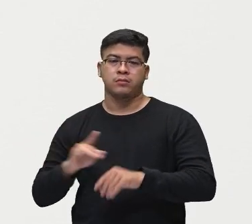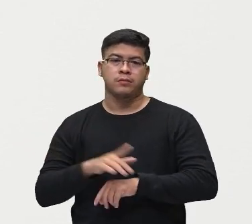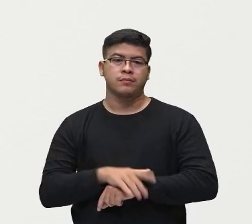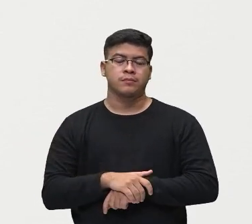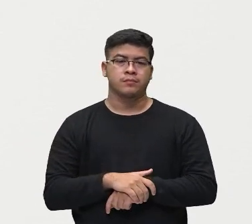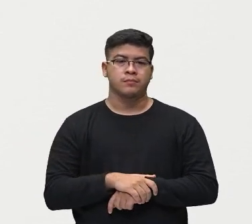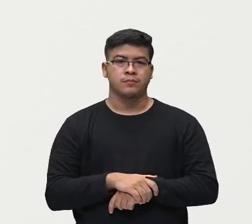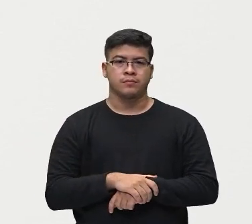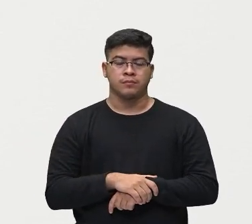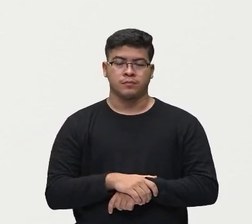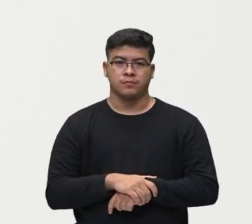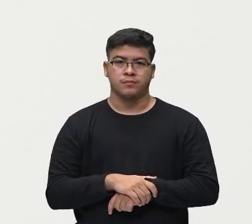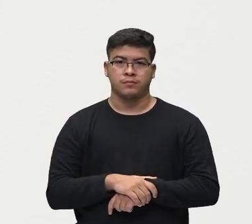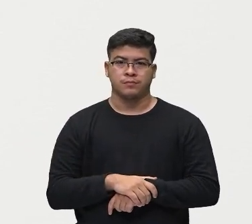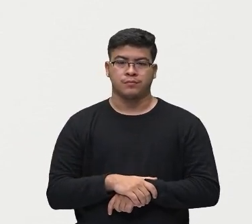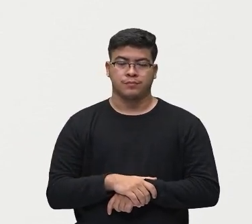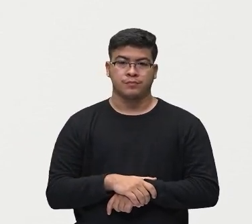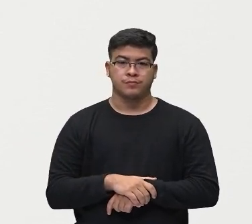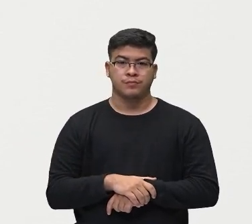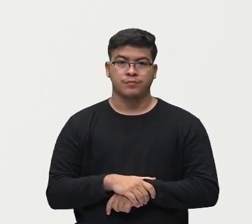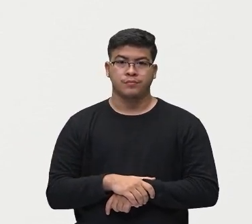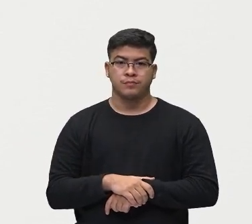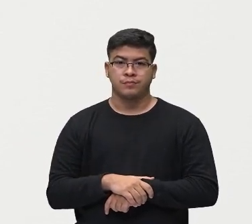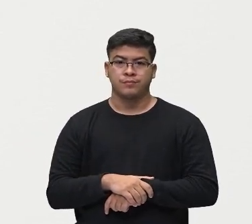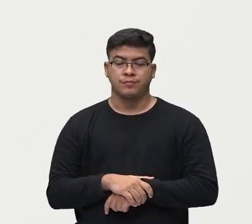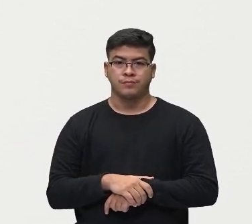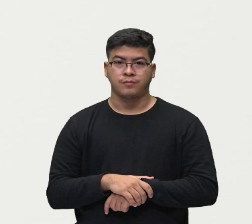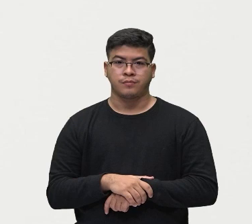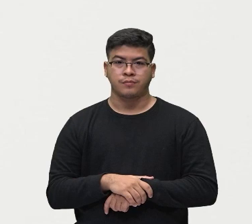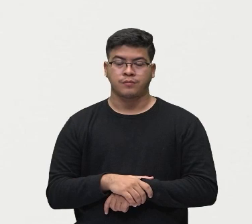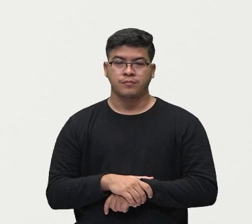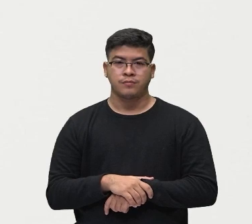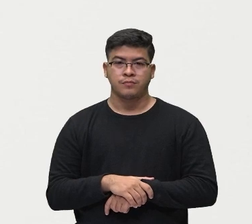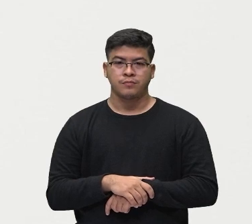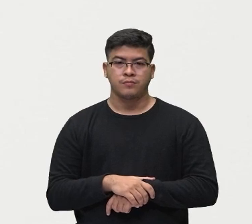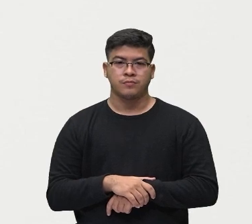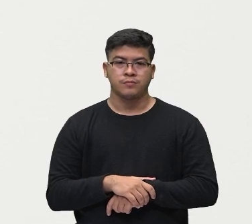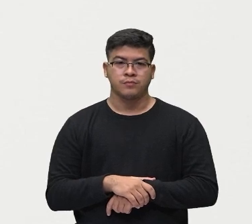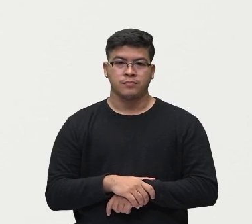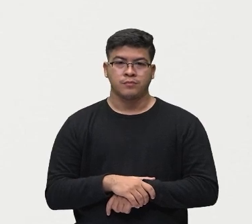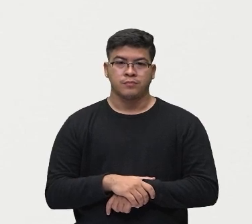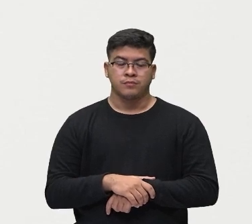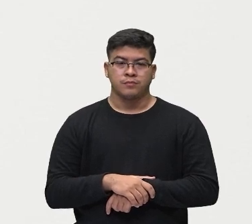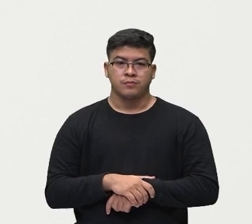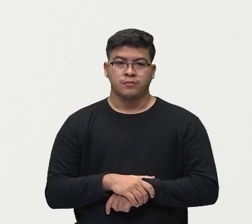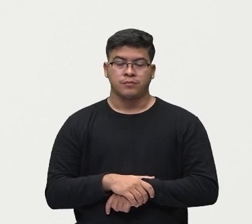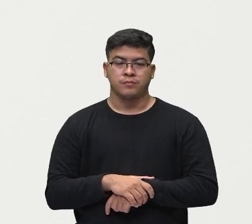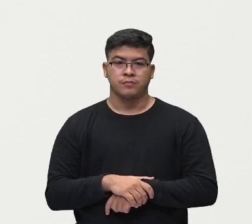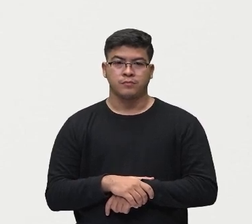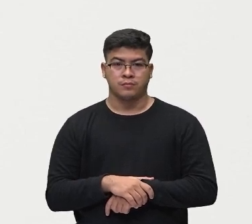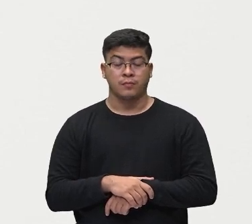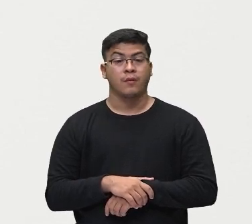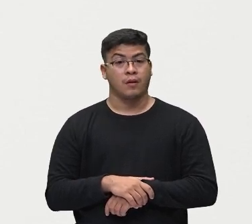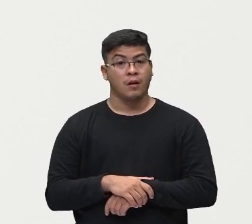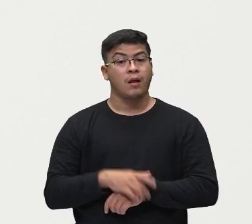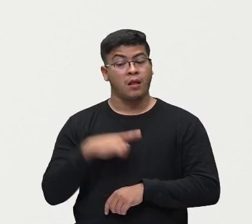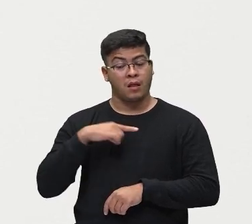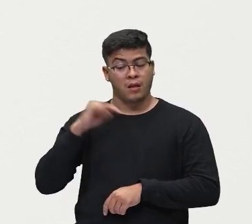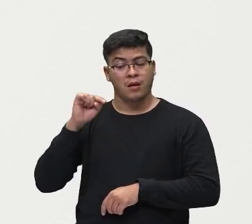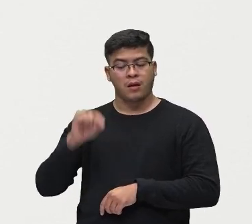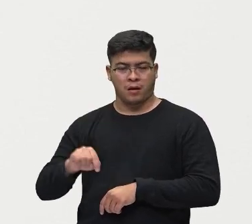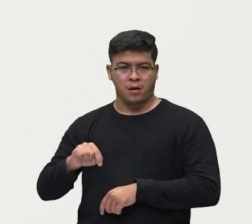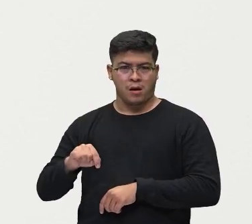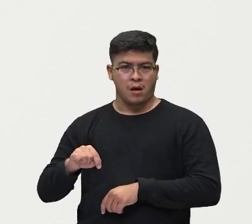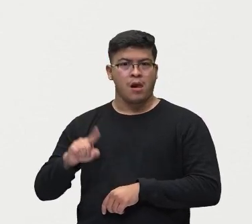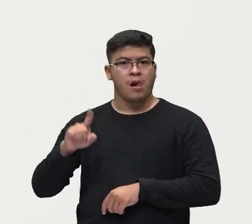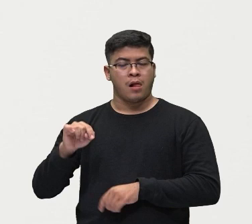em estado líquido. Então, é o único metal líquido, é o mercúrio. Como todo líquido, o mercúrio